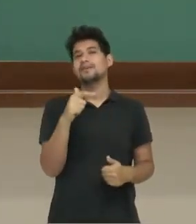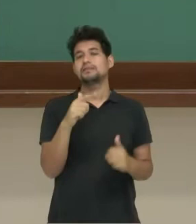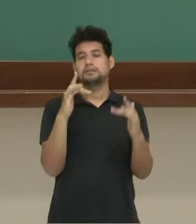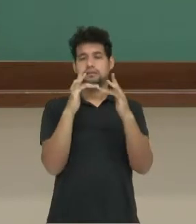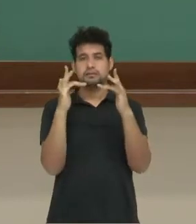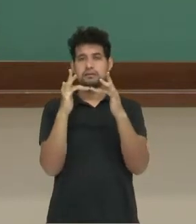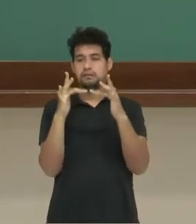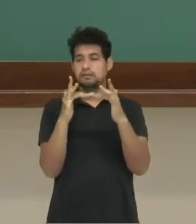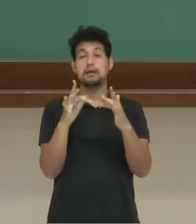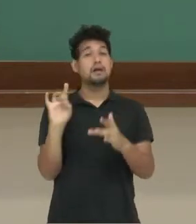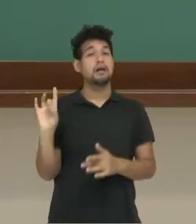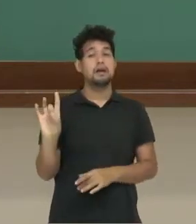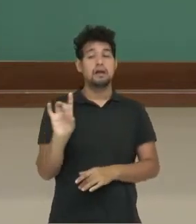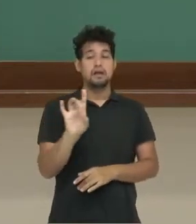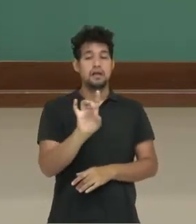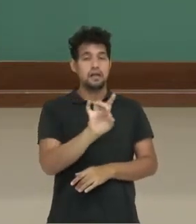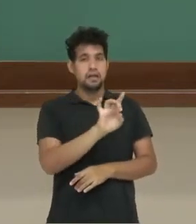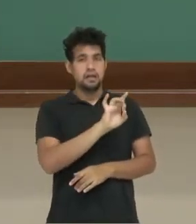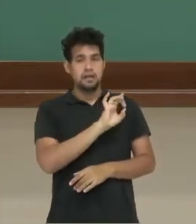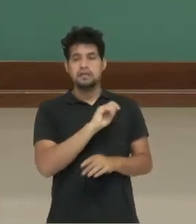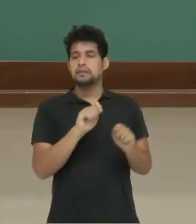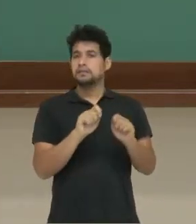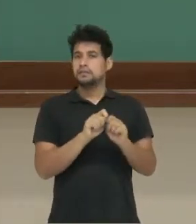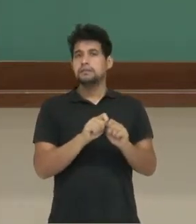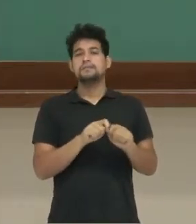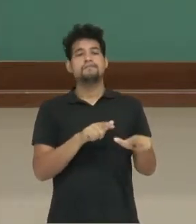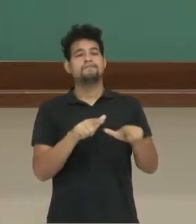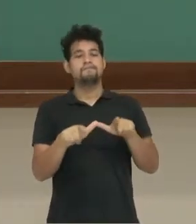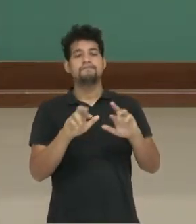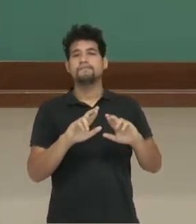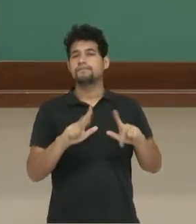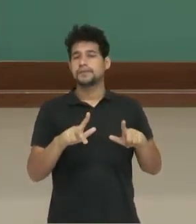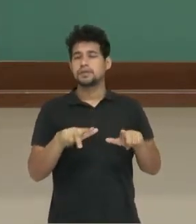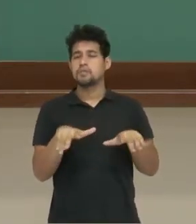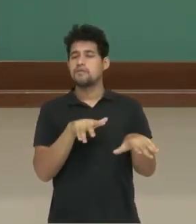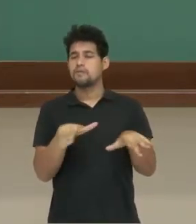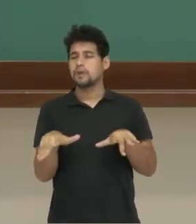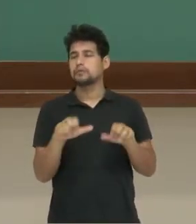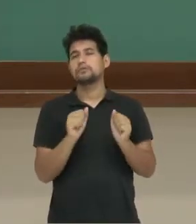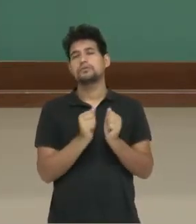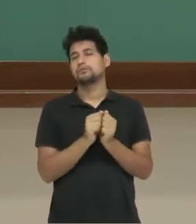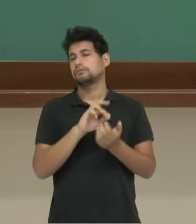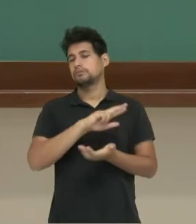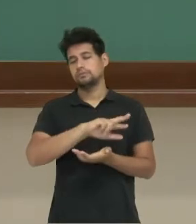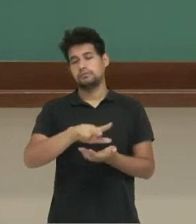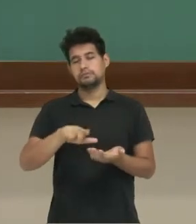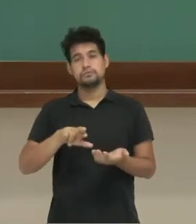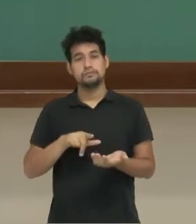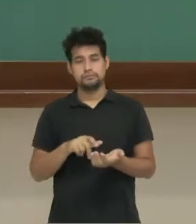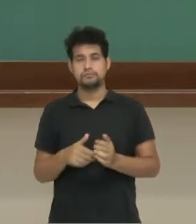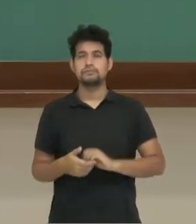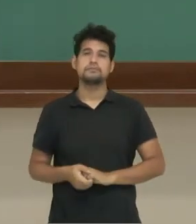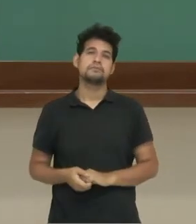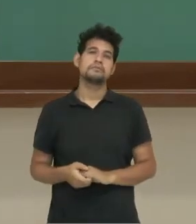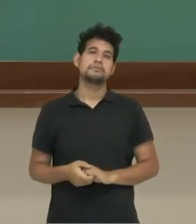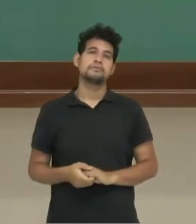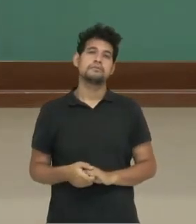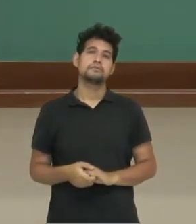interação, Cada um executa o seu movimento, o seu arremesso na sua vez,